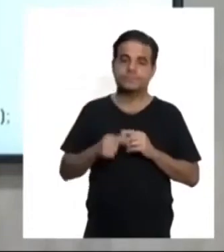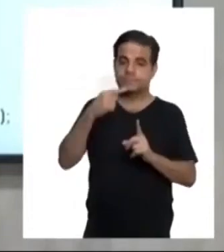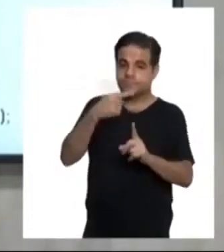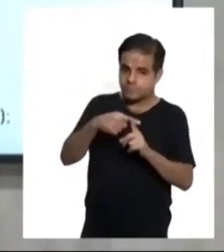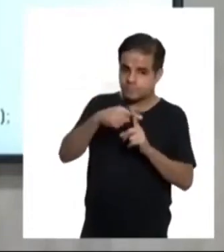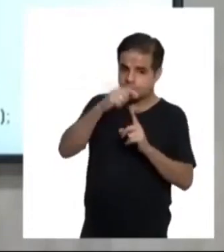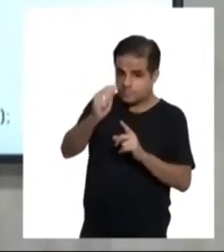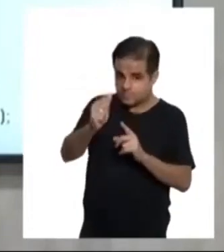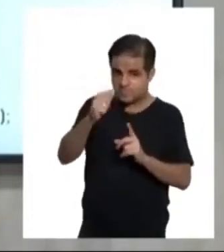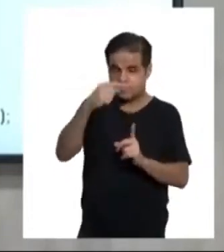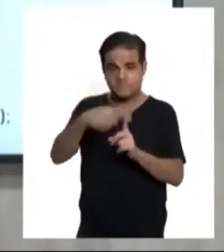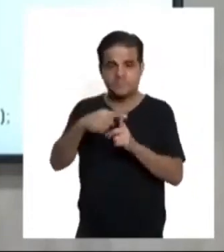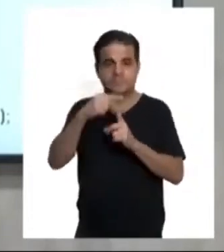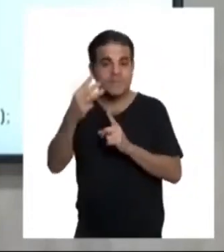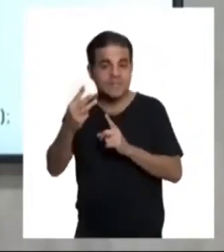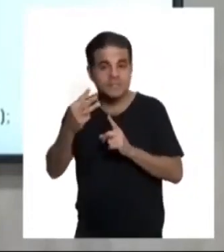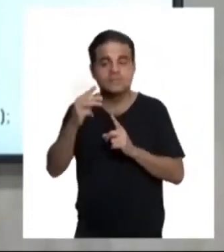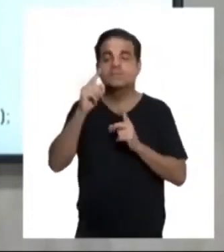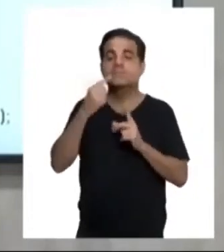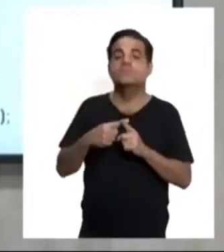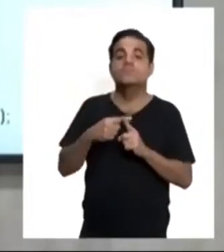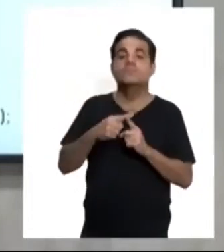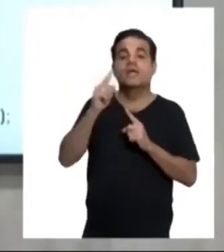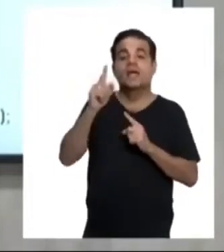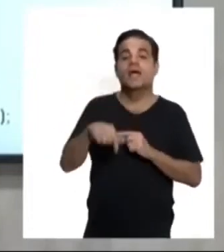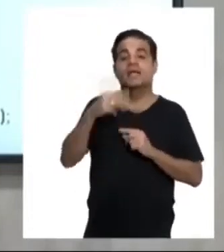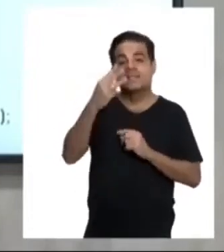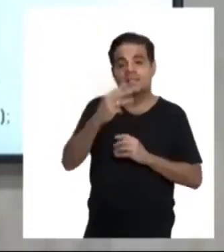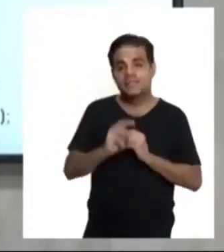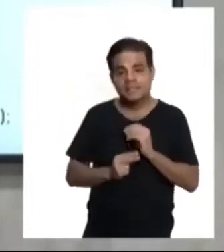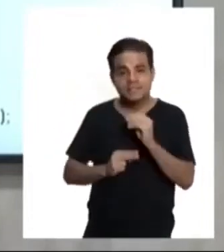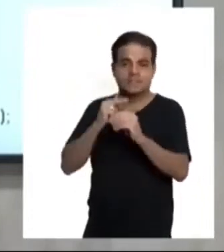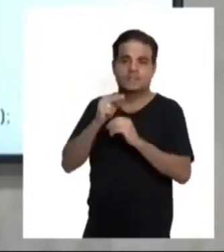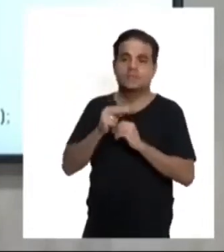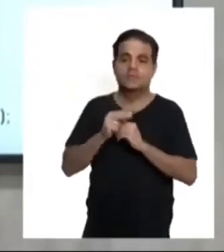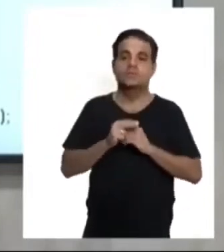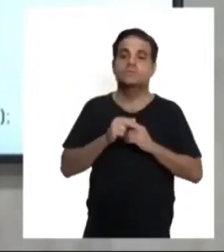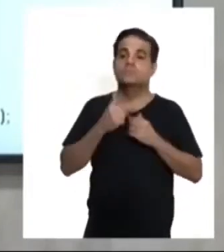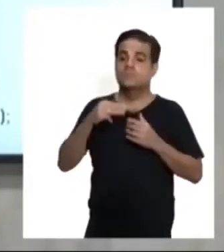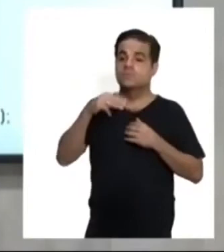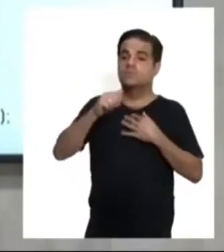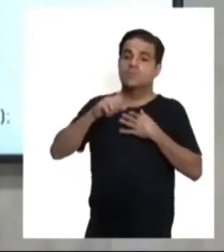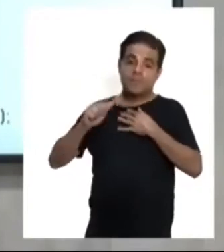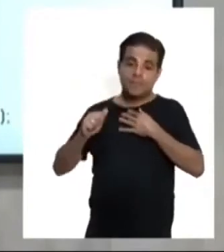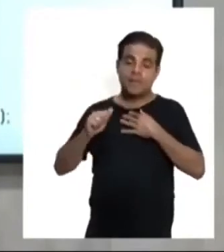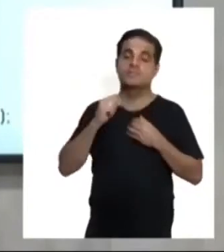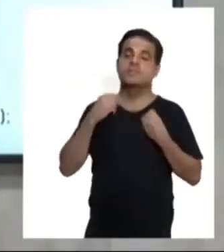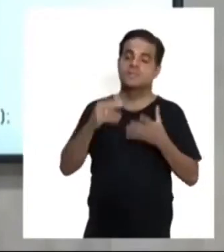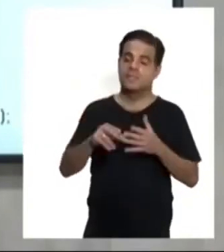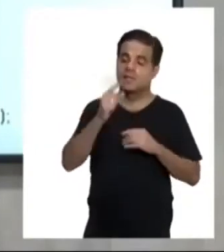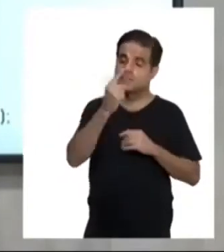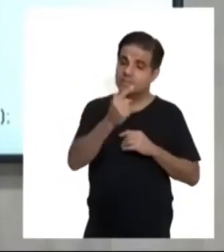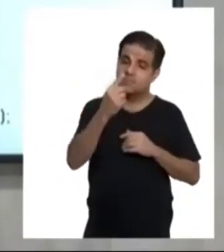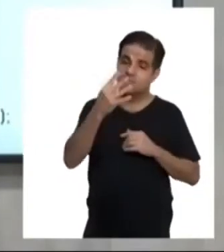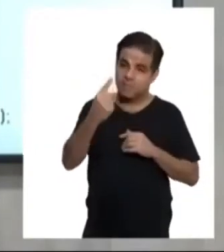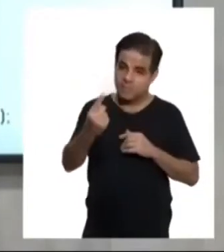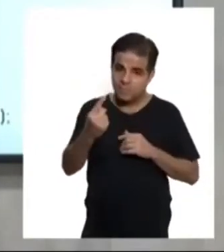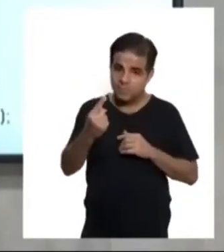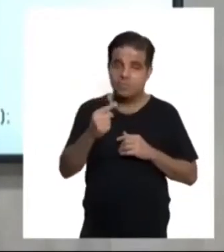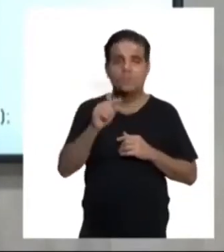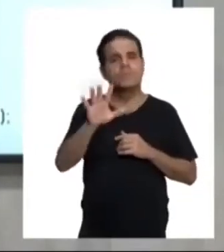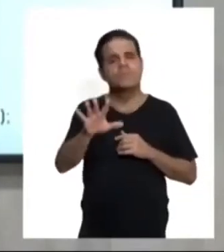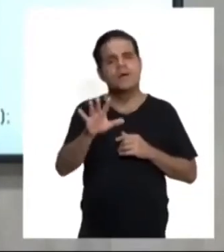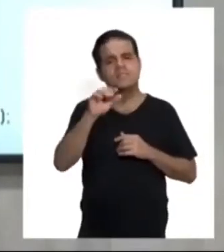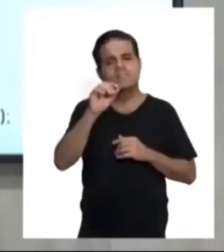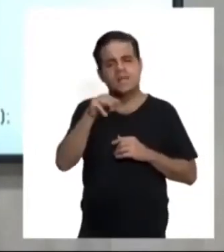mais A mais 3, porque são 3 nêutrons, certo? Então, a massa vai dar 141. Mas